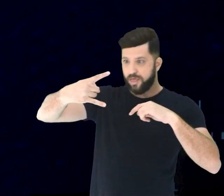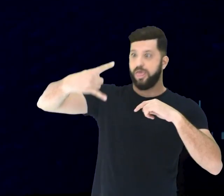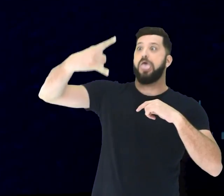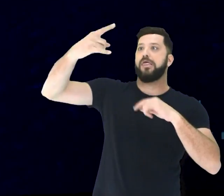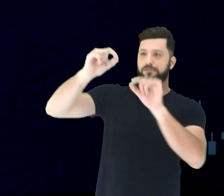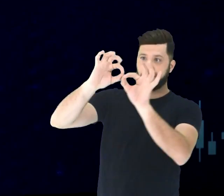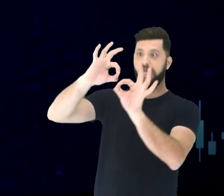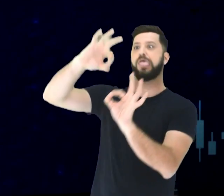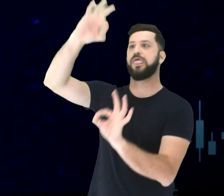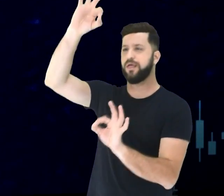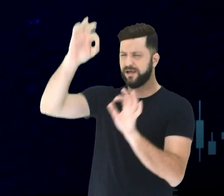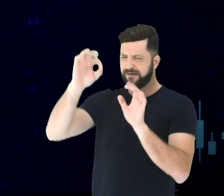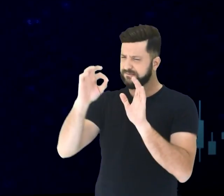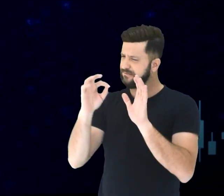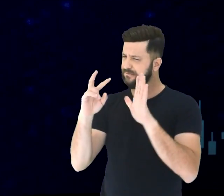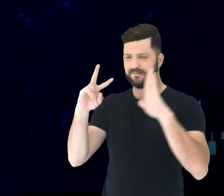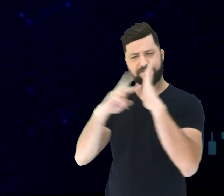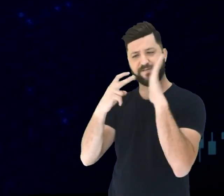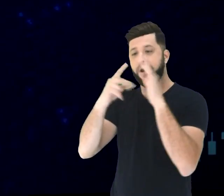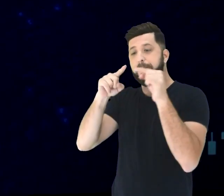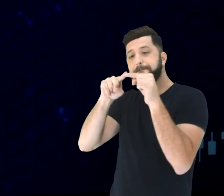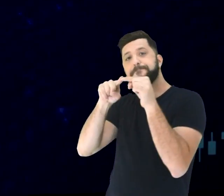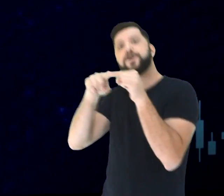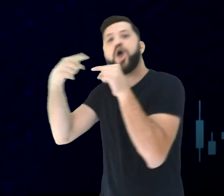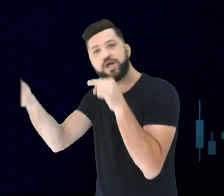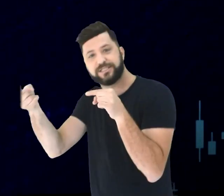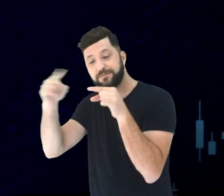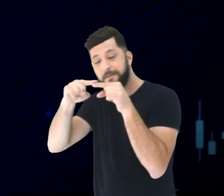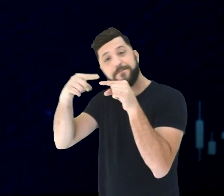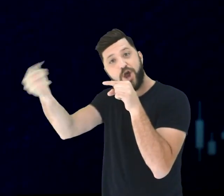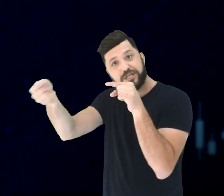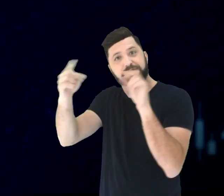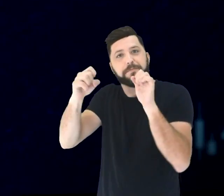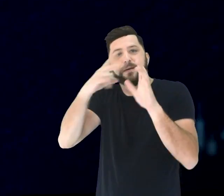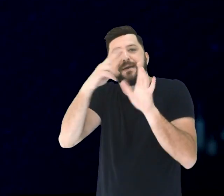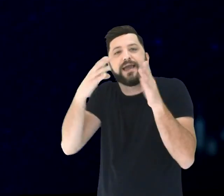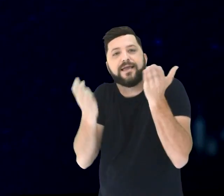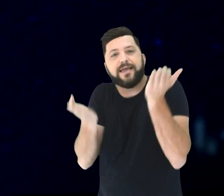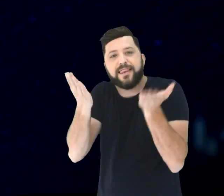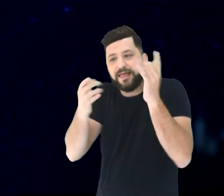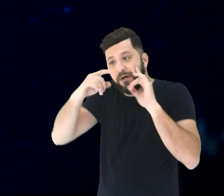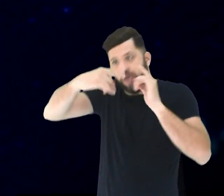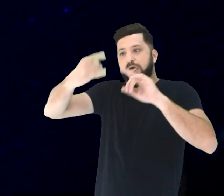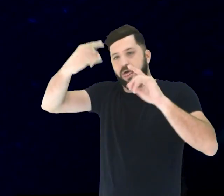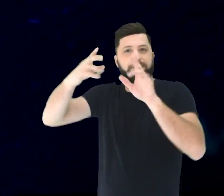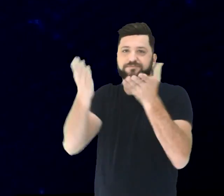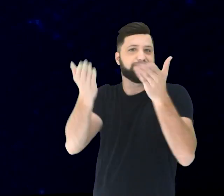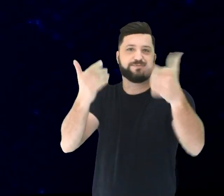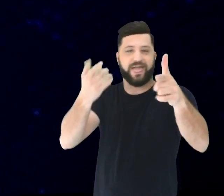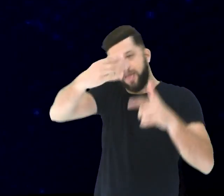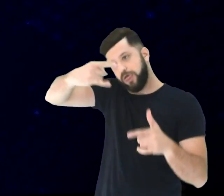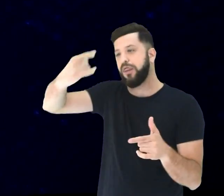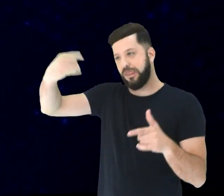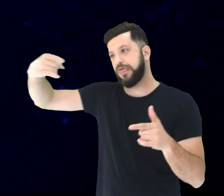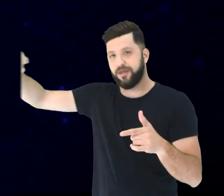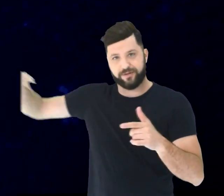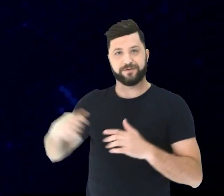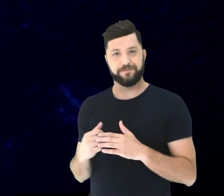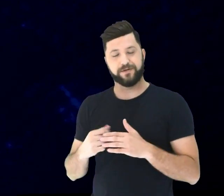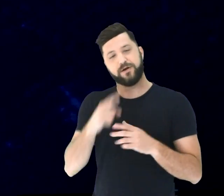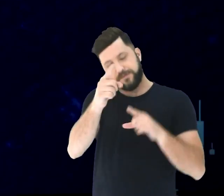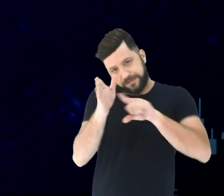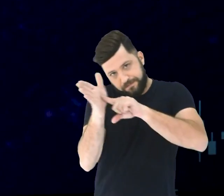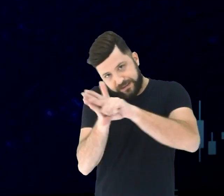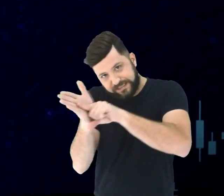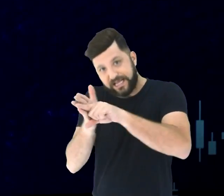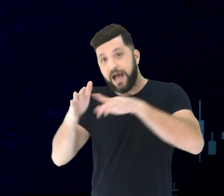Então essa é uma diferença bastante significativa você pensar em termos de ir probabilidade de reversão